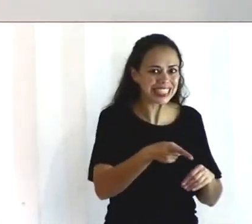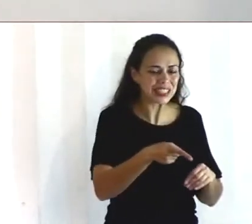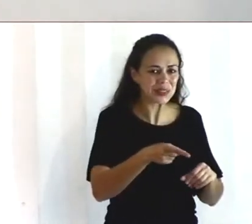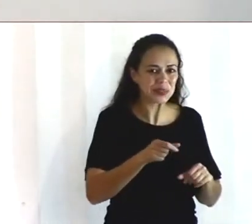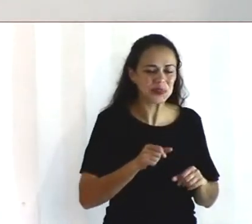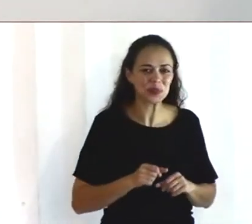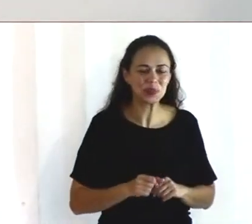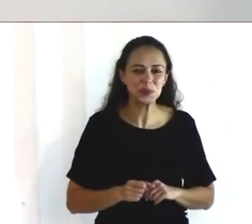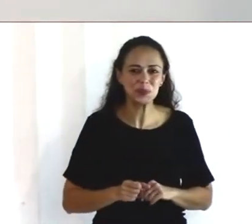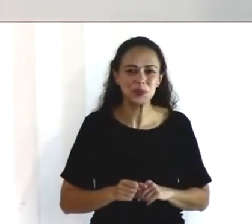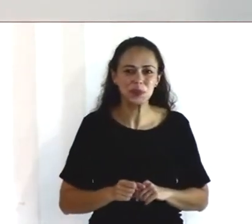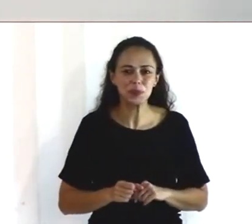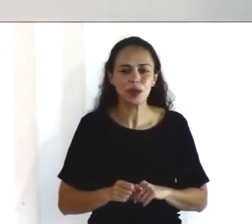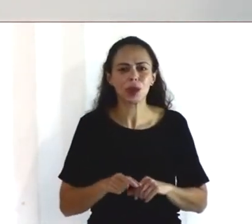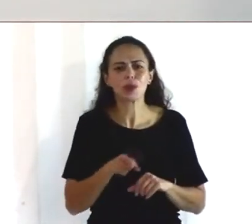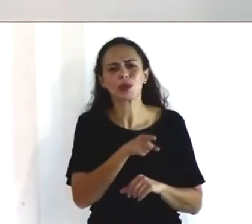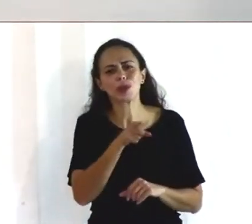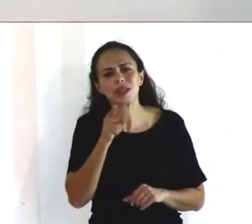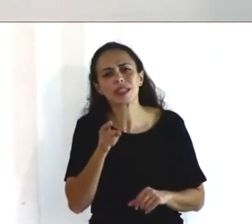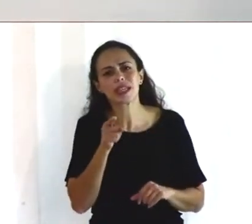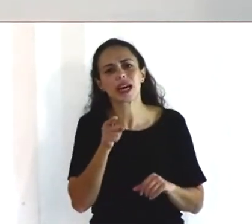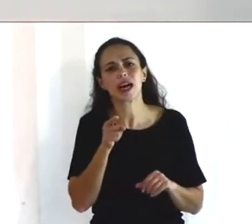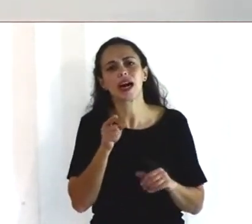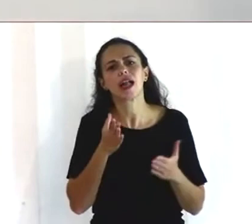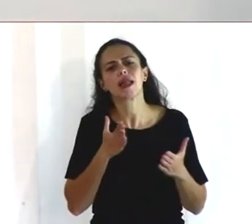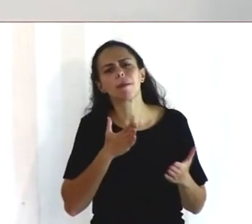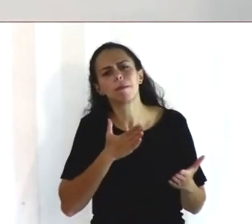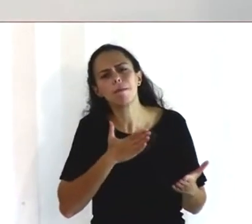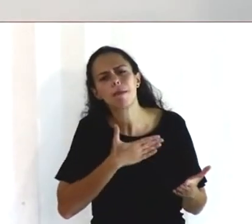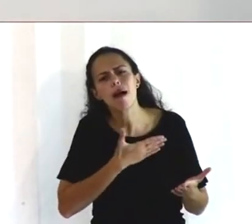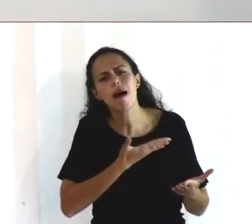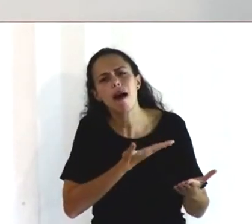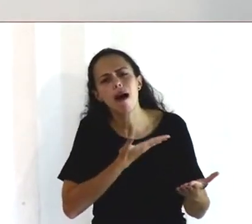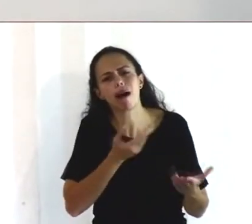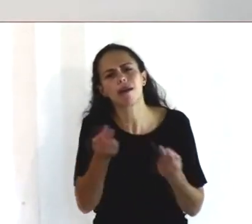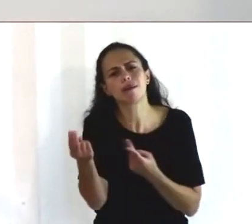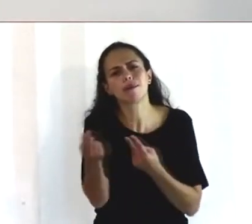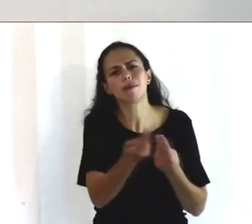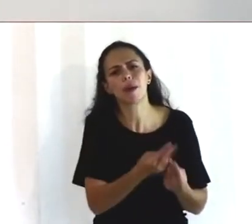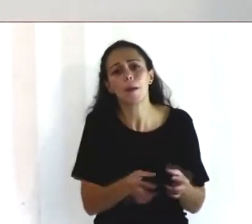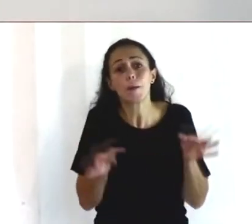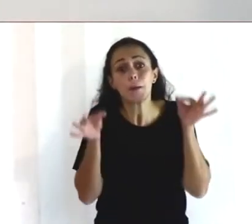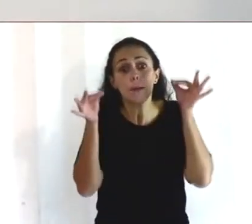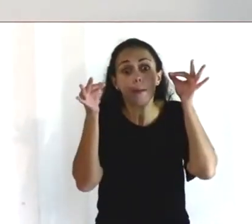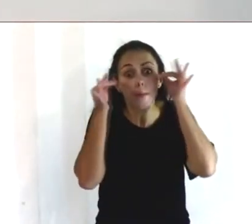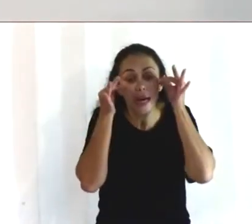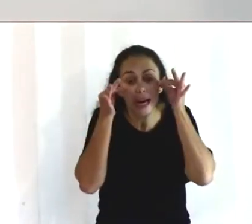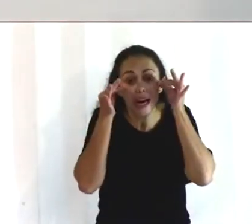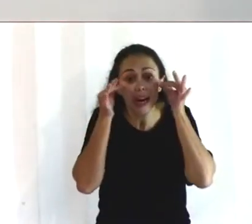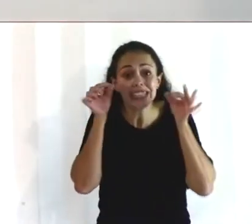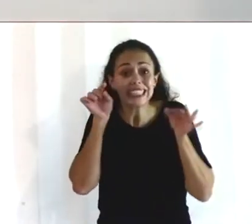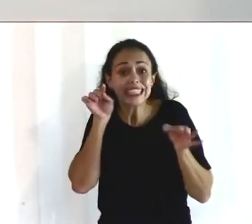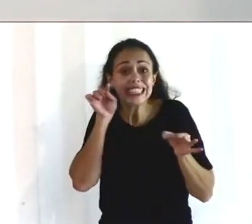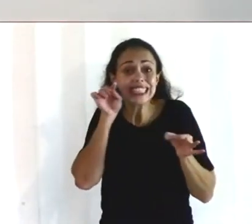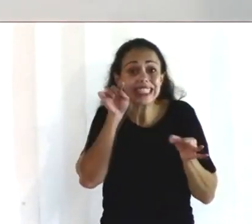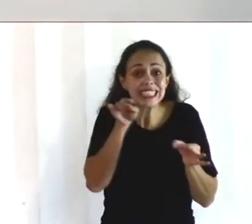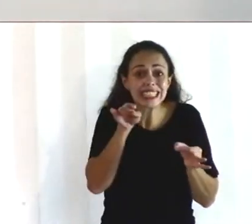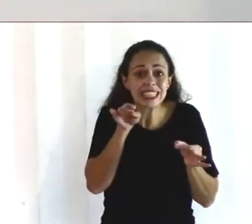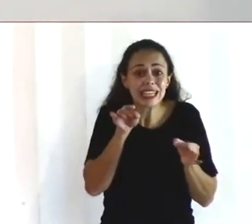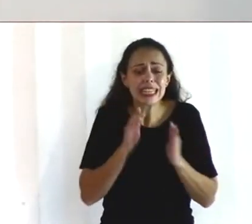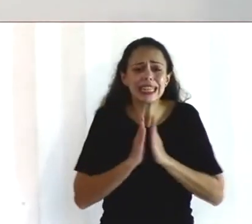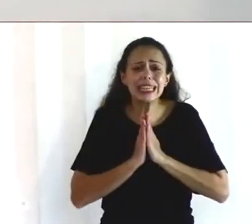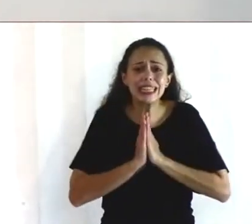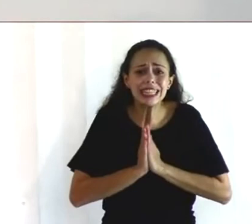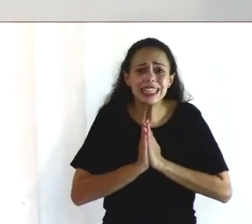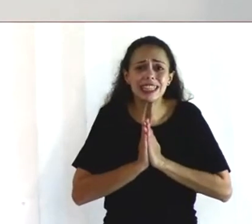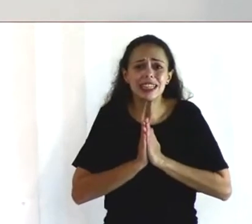minhas palavras, mas meus irmãos, alimento para mim é leitura da palavra de Deus. Alimento para mim é tempo de oração,